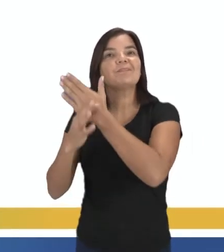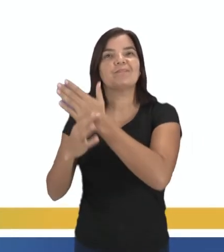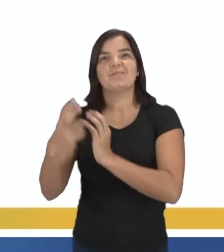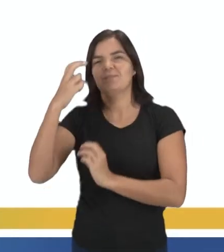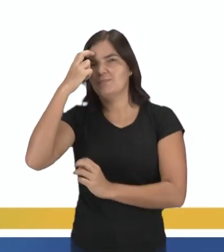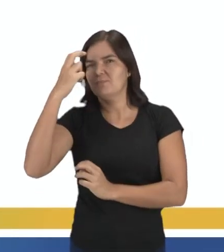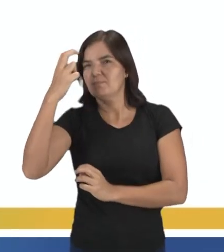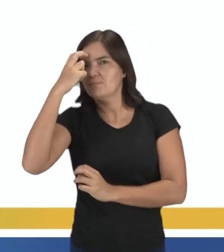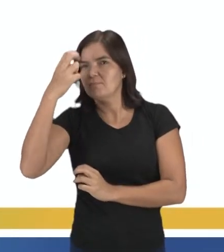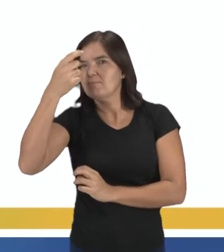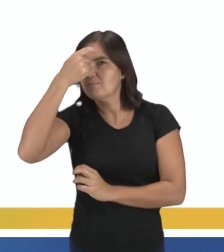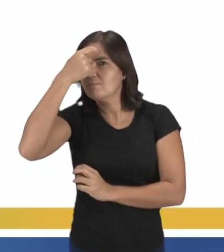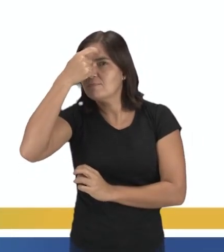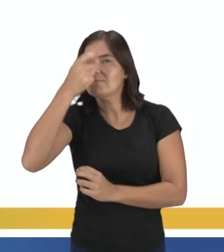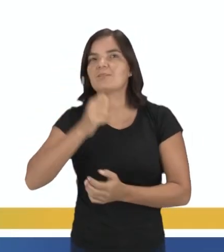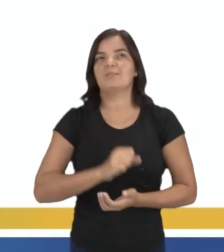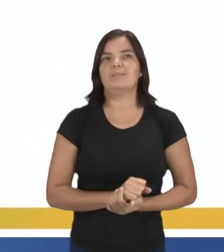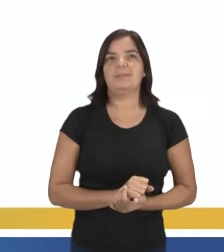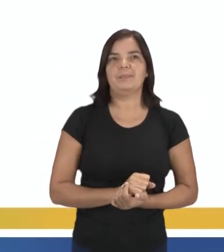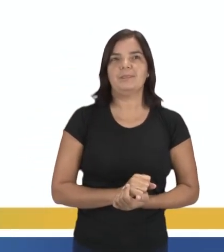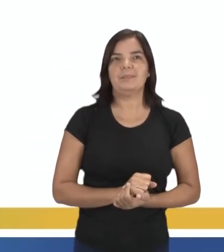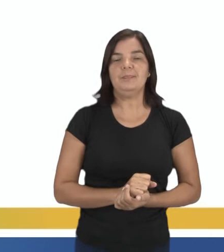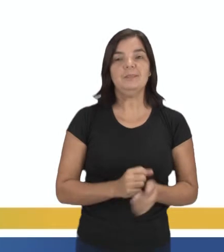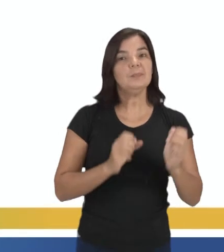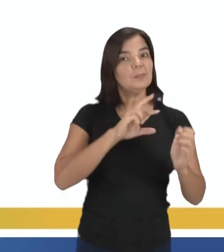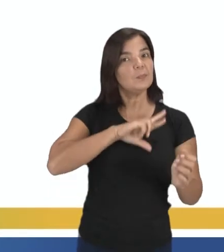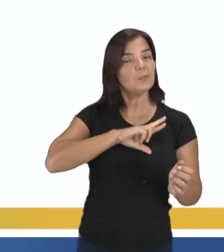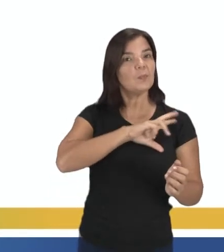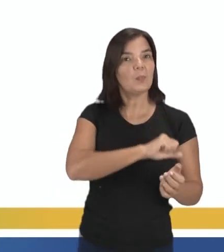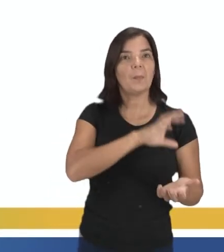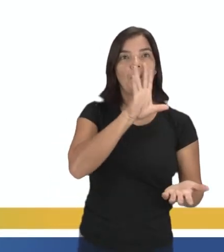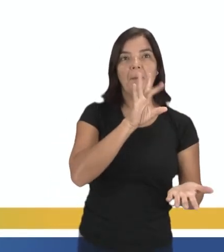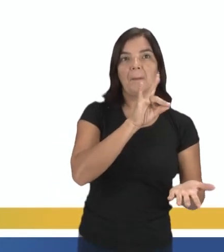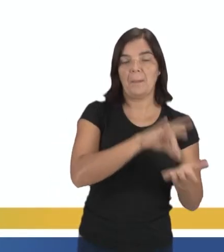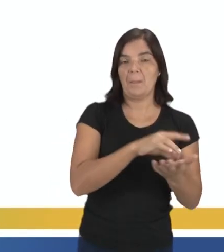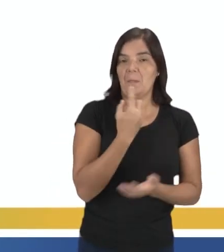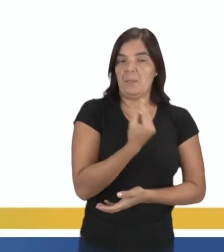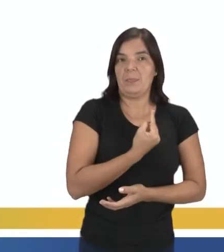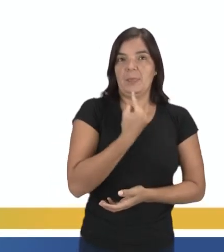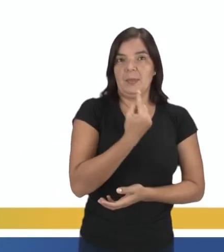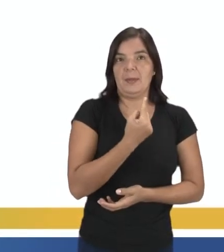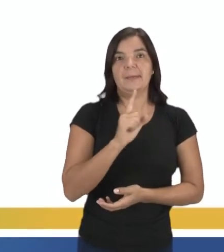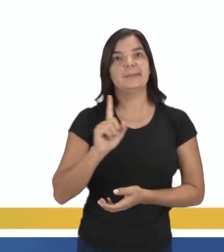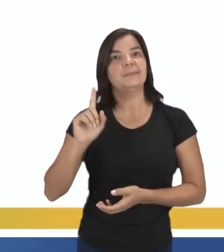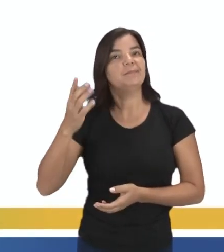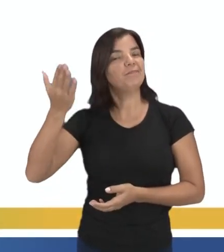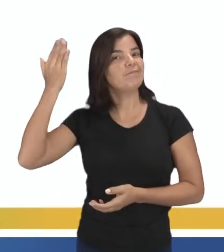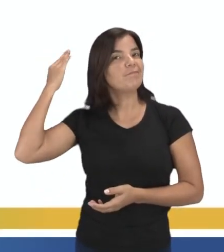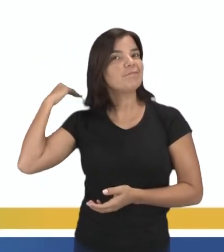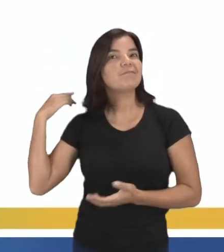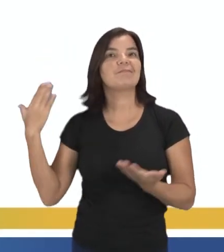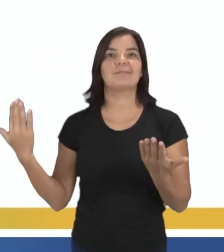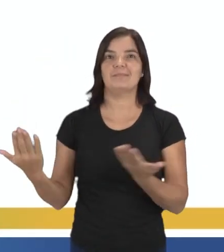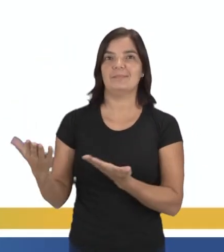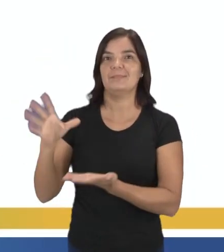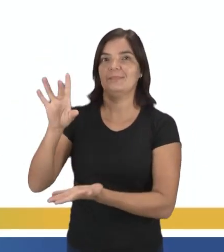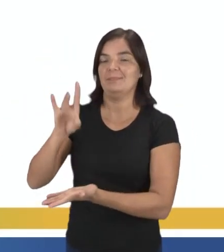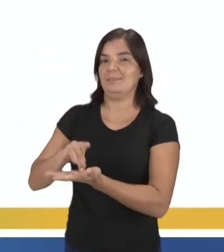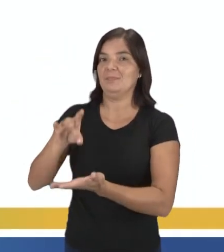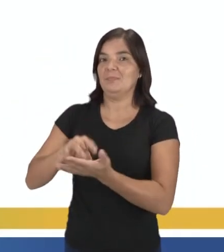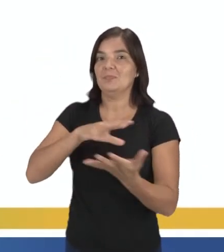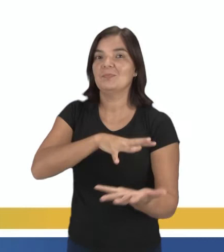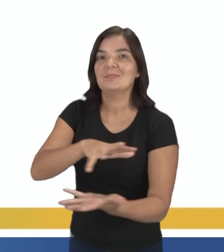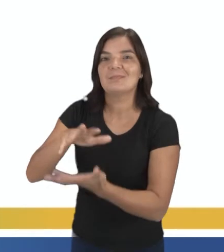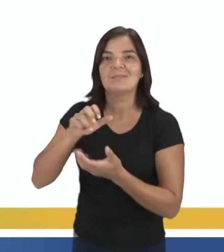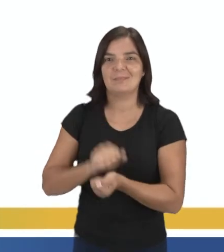a inteligência e a razão. A verdade individual, lá para trás, e agora a